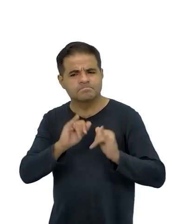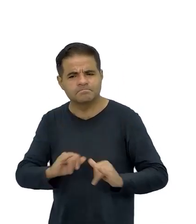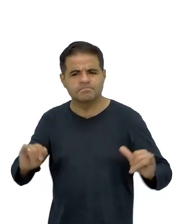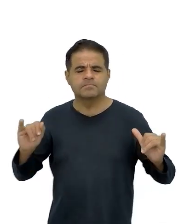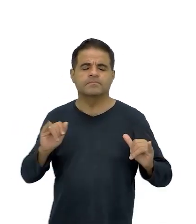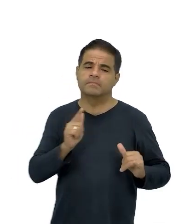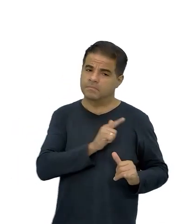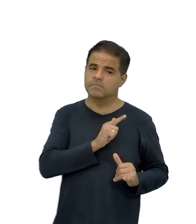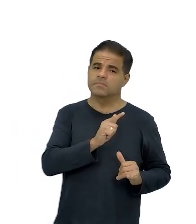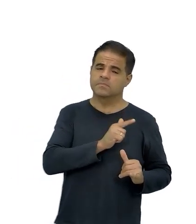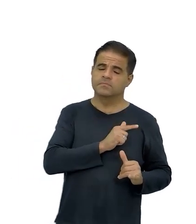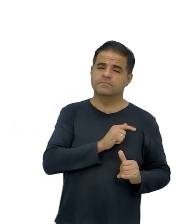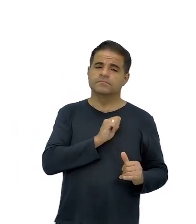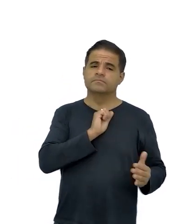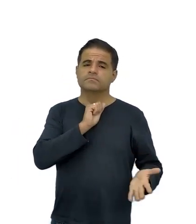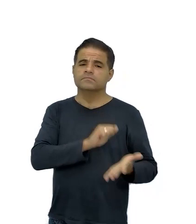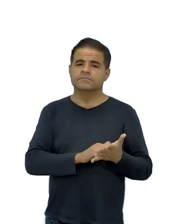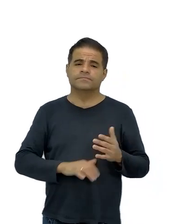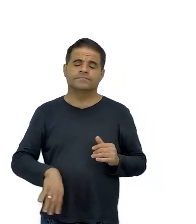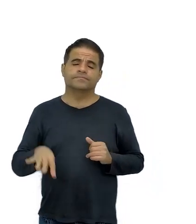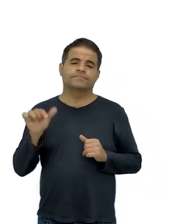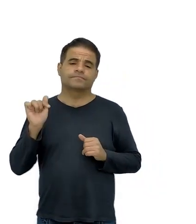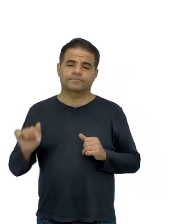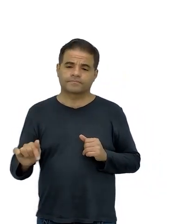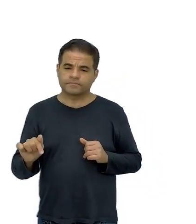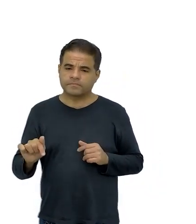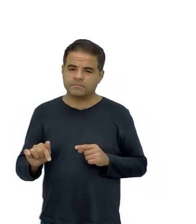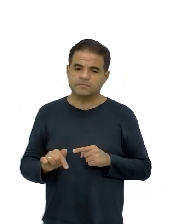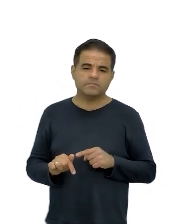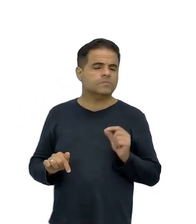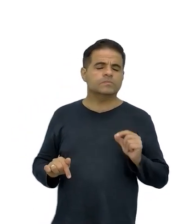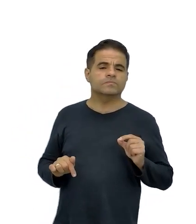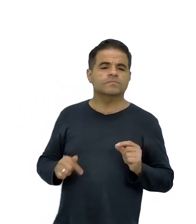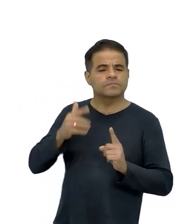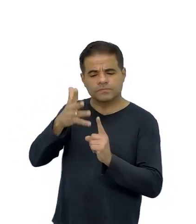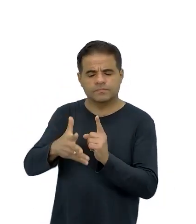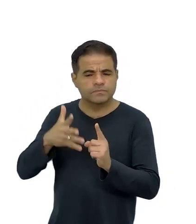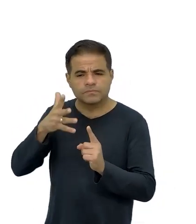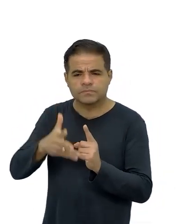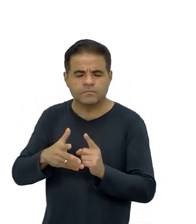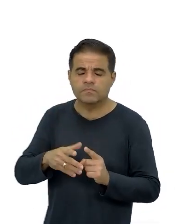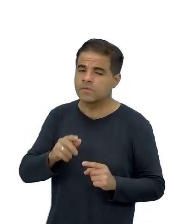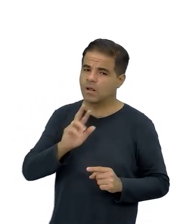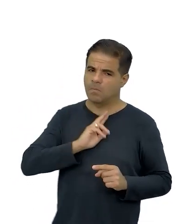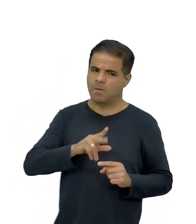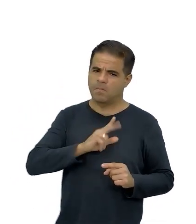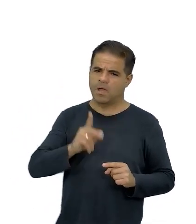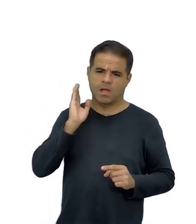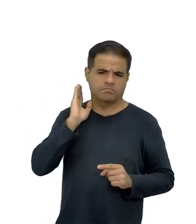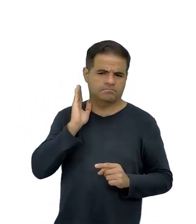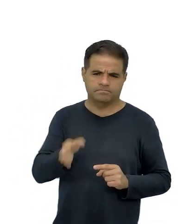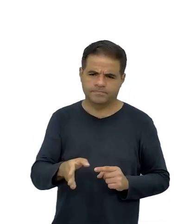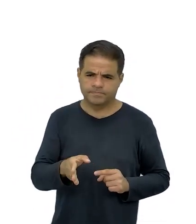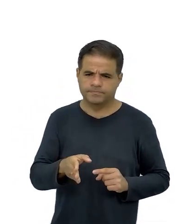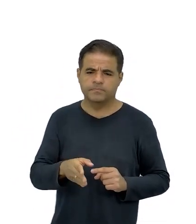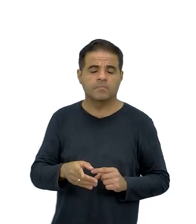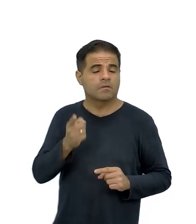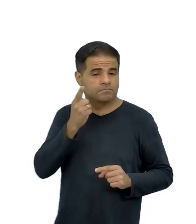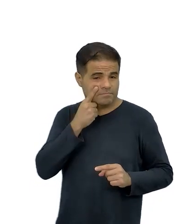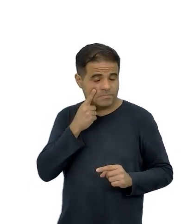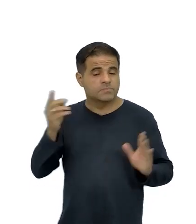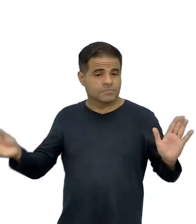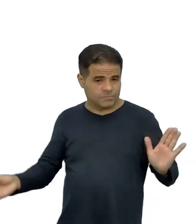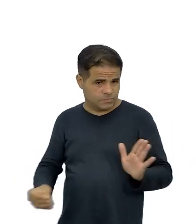científica. Na atividade 7, está em jogo o discurso indireto. No entanto, considerando-se que